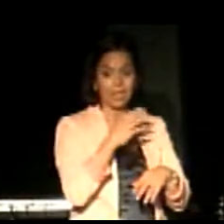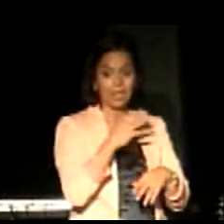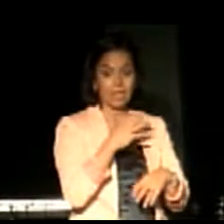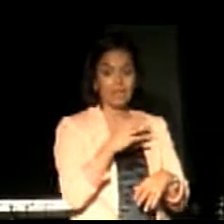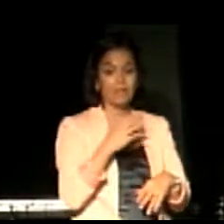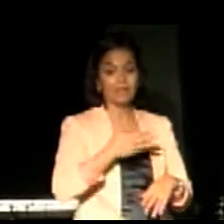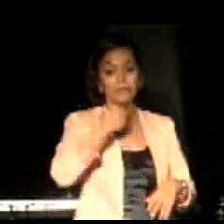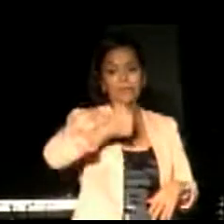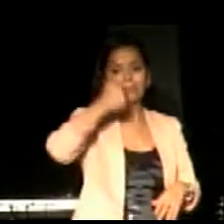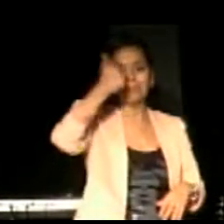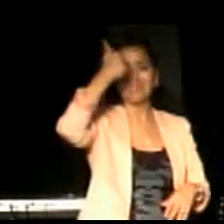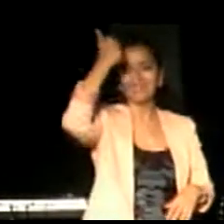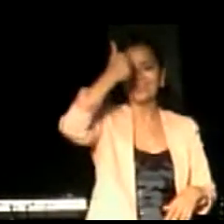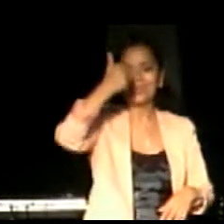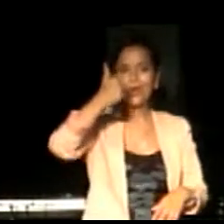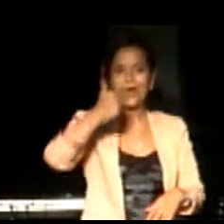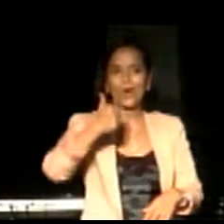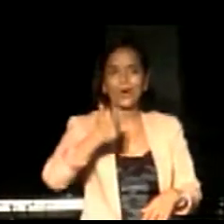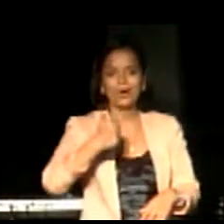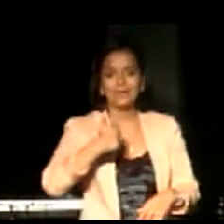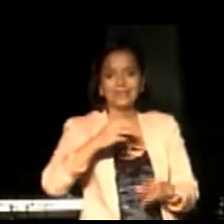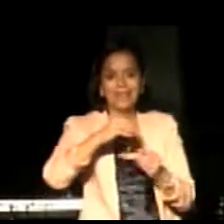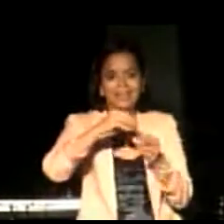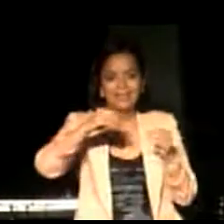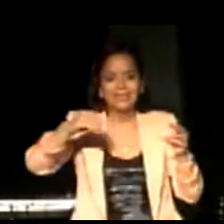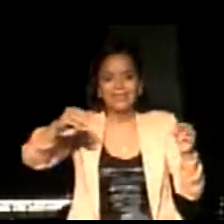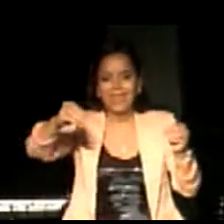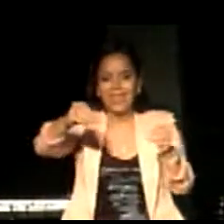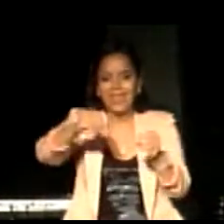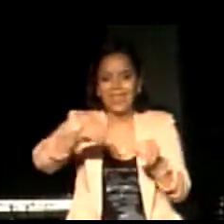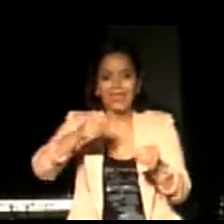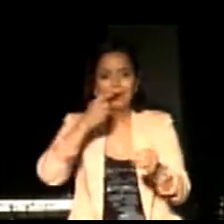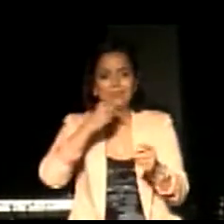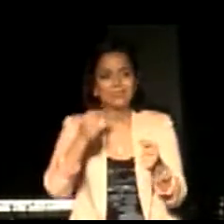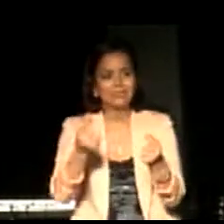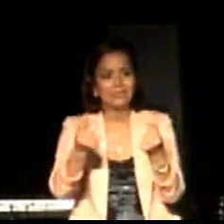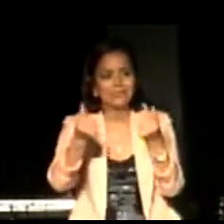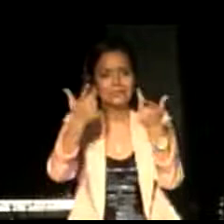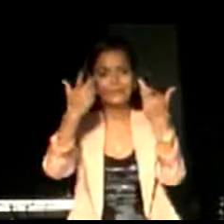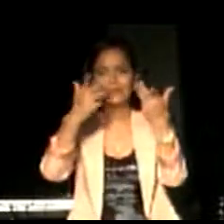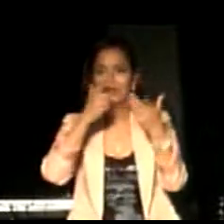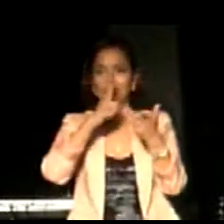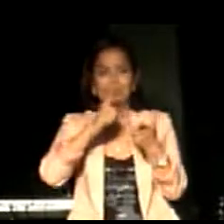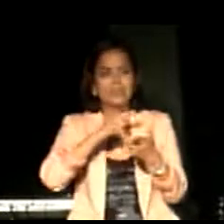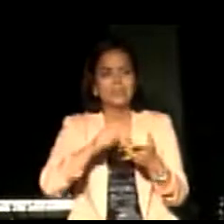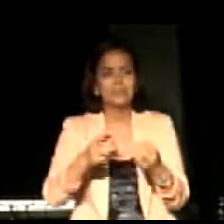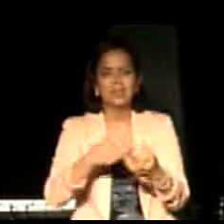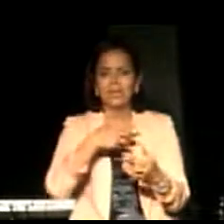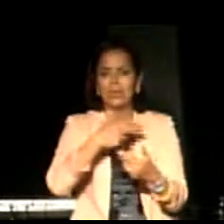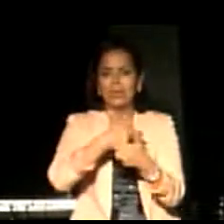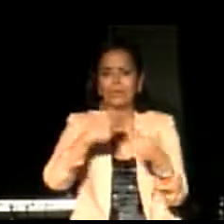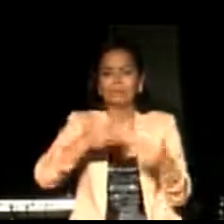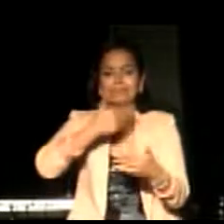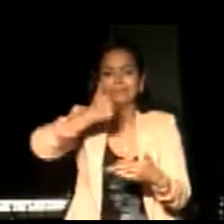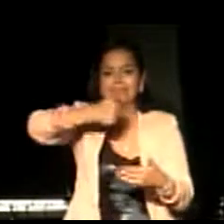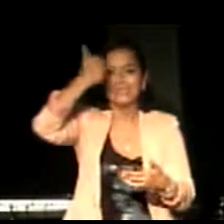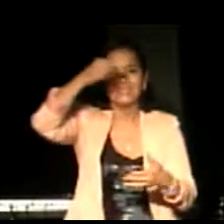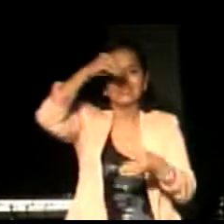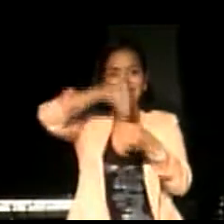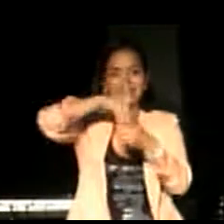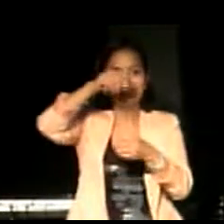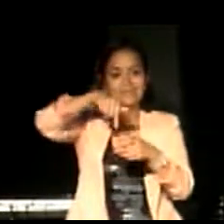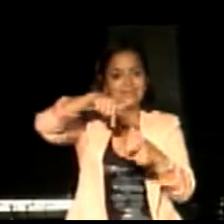o melhor da terra. Eles desfrutarão da prosperidade da terra, da abundância da terra. Porque, como